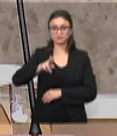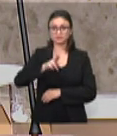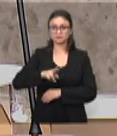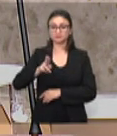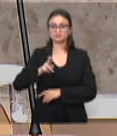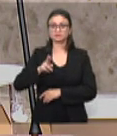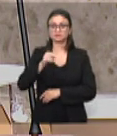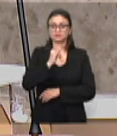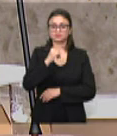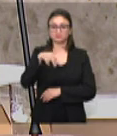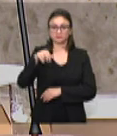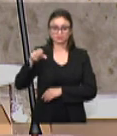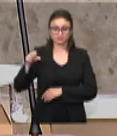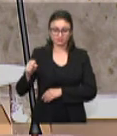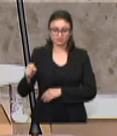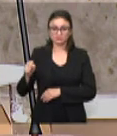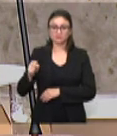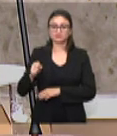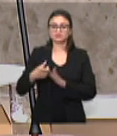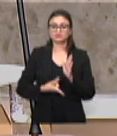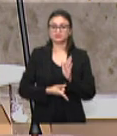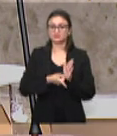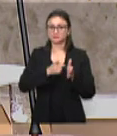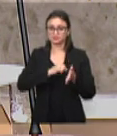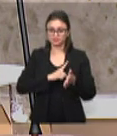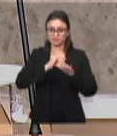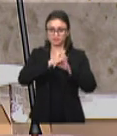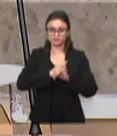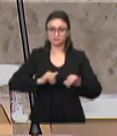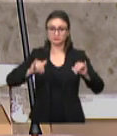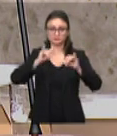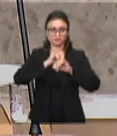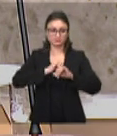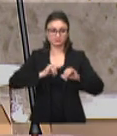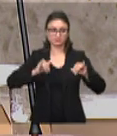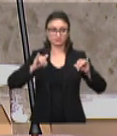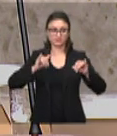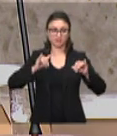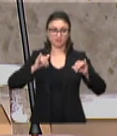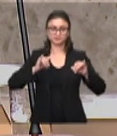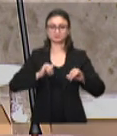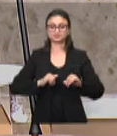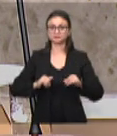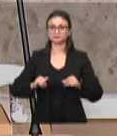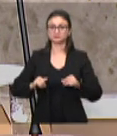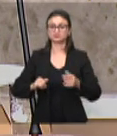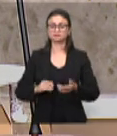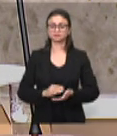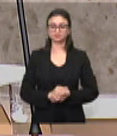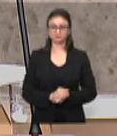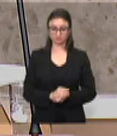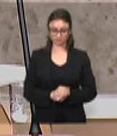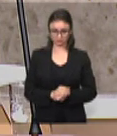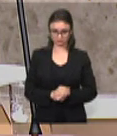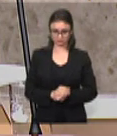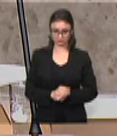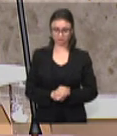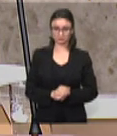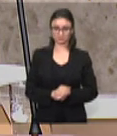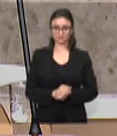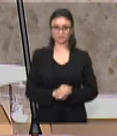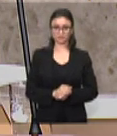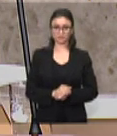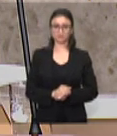de previdência social antes da publicação da referida lei 9.876 de